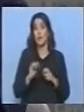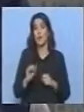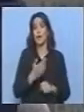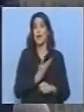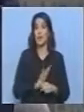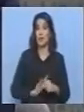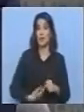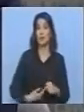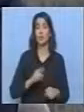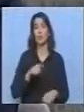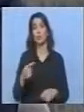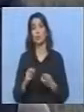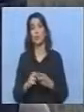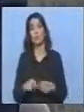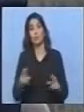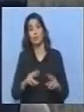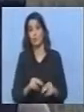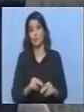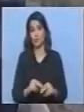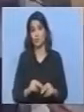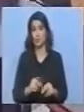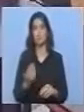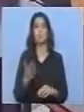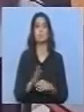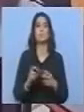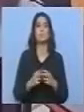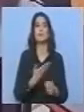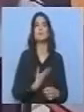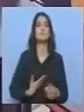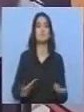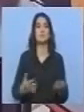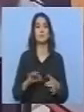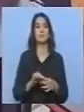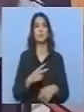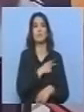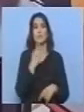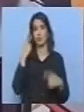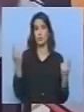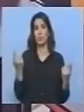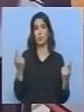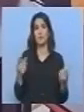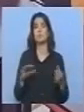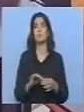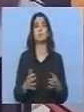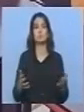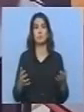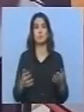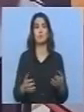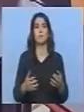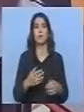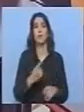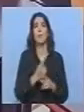antigos, outros problemas são problemas novos. Por exemplo, problemas antigos em relação às universidades públicas têm que ver, nomeadamente, com o facto do